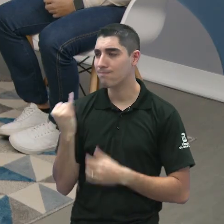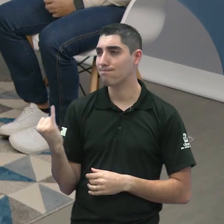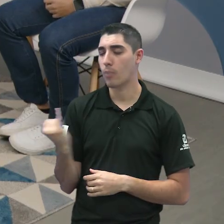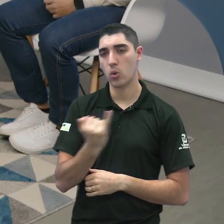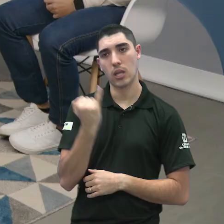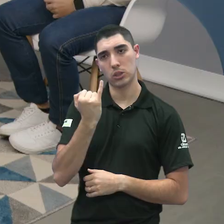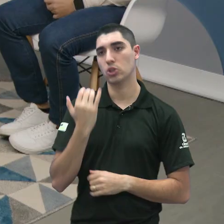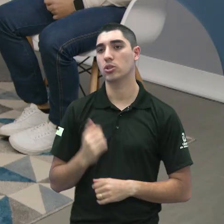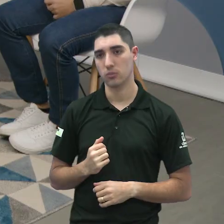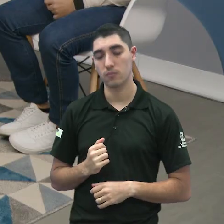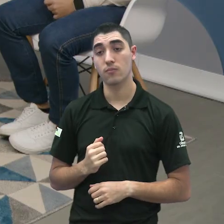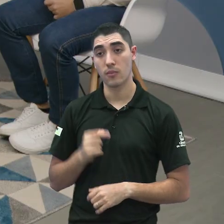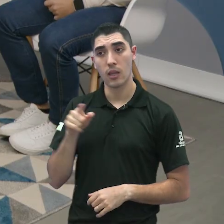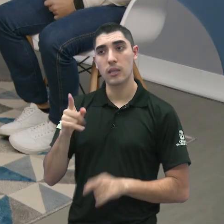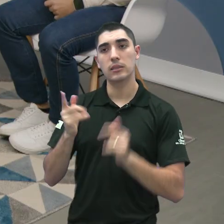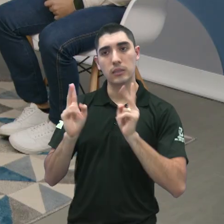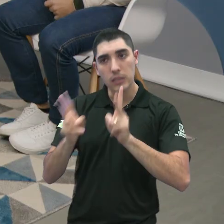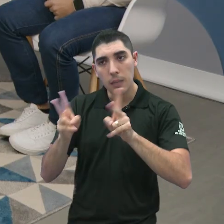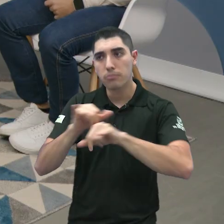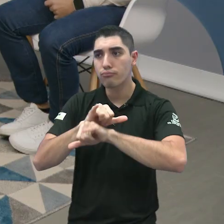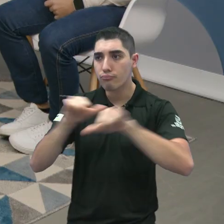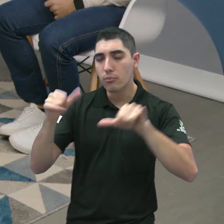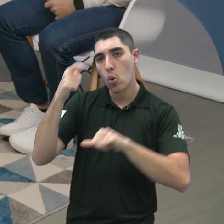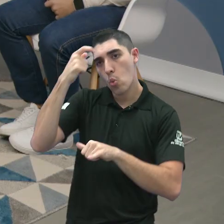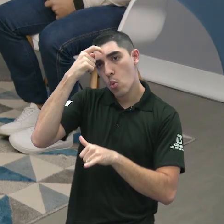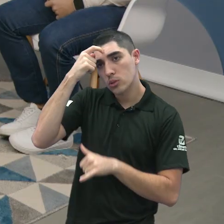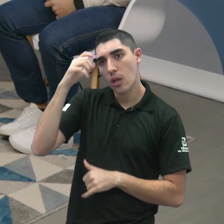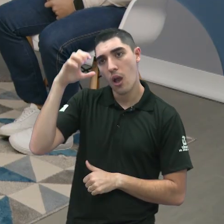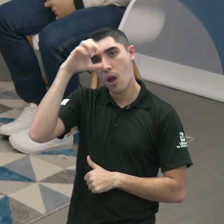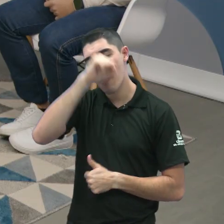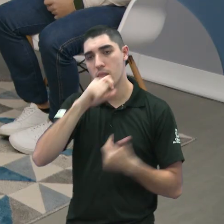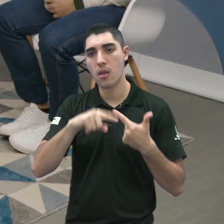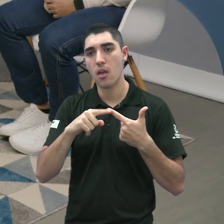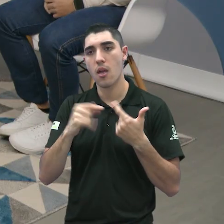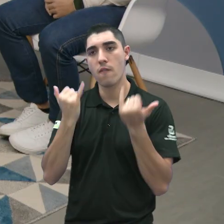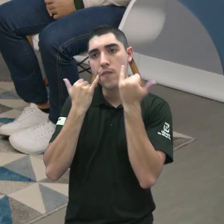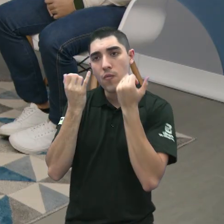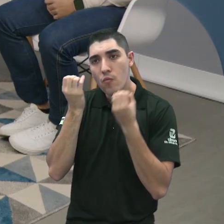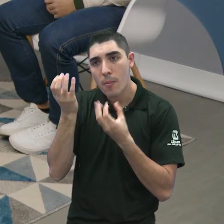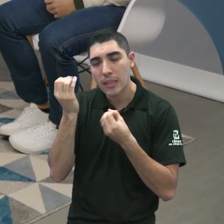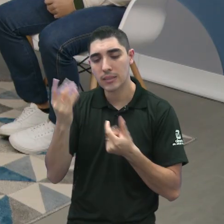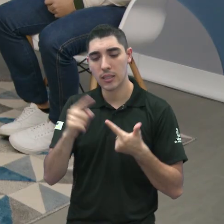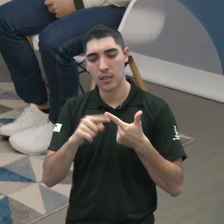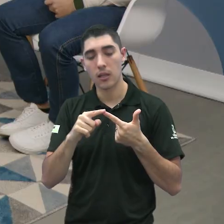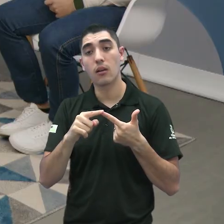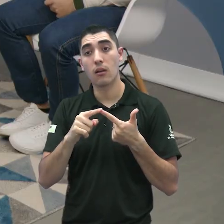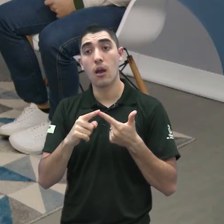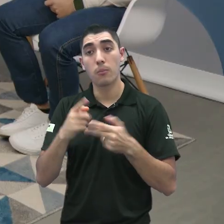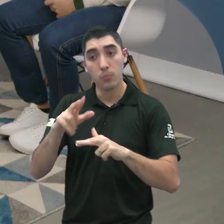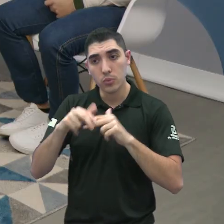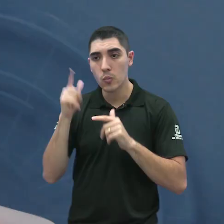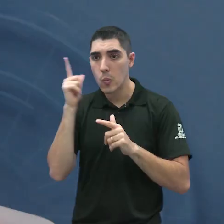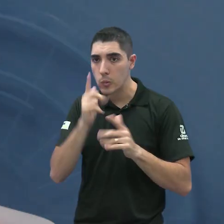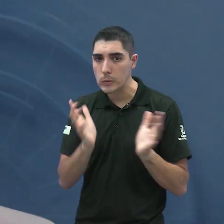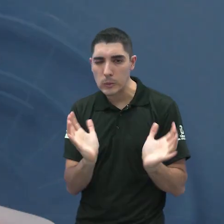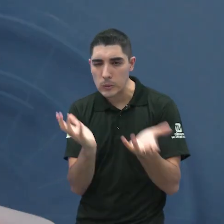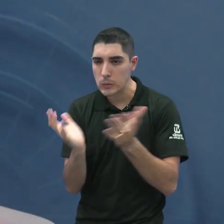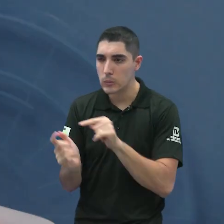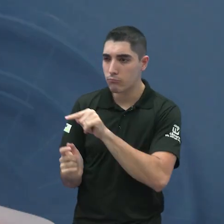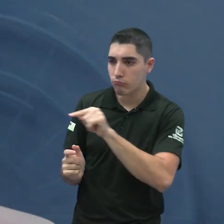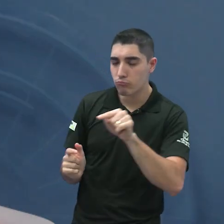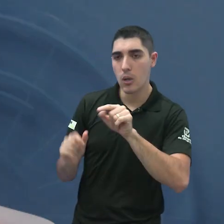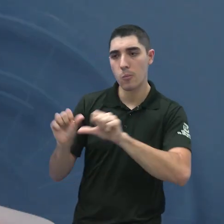Então, sempre trazendo a consciência e trazendo informação, acho que nesse sentido a gente consegue mais